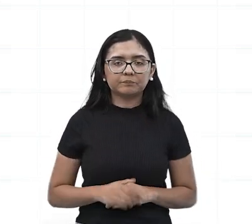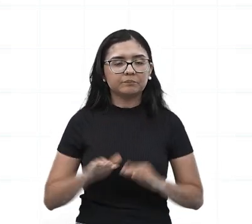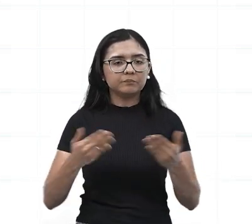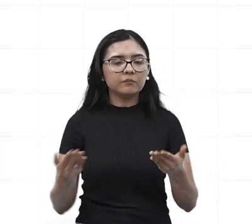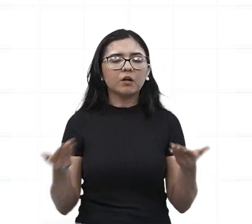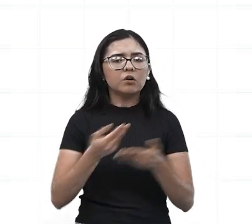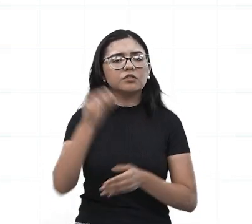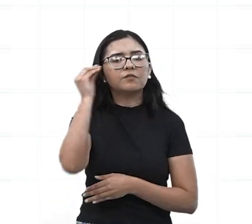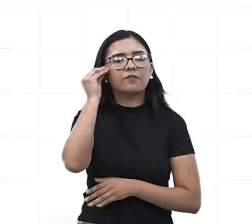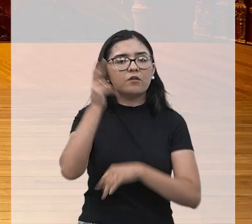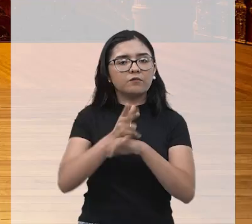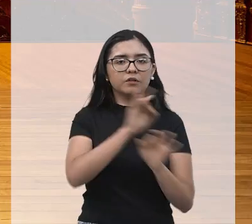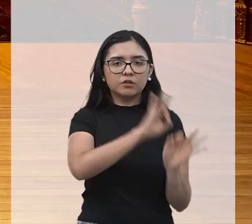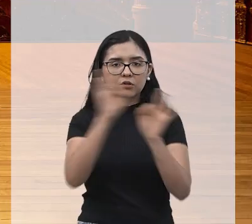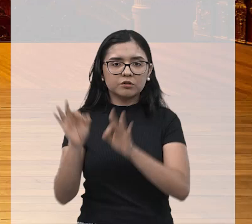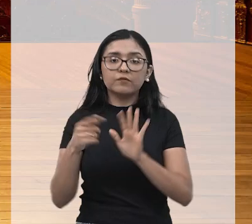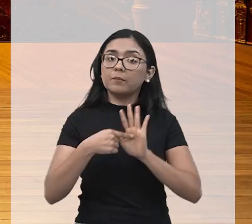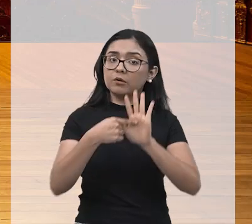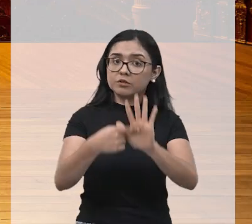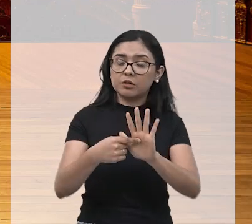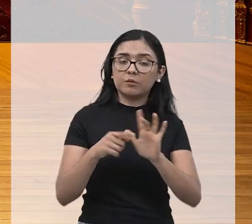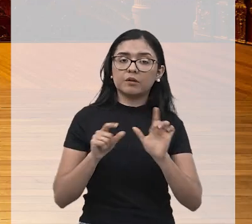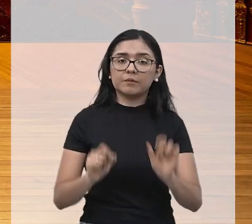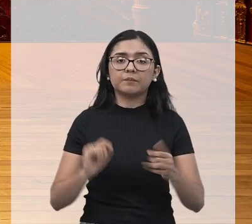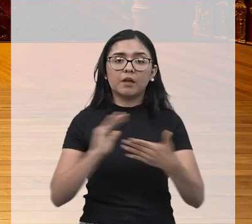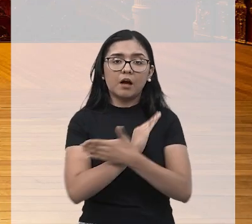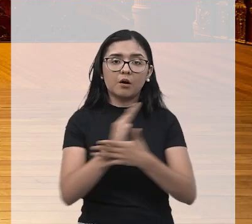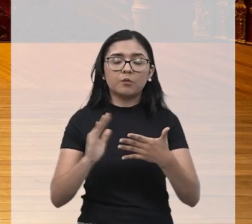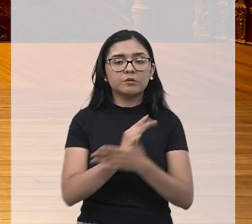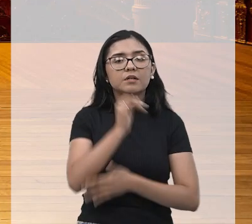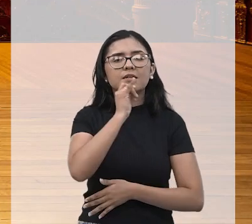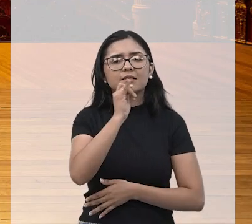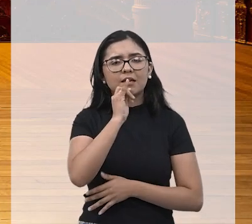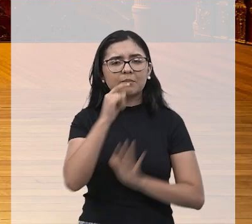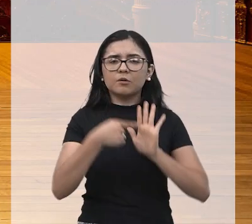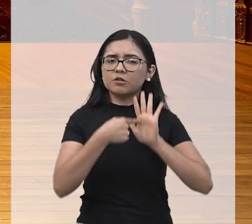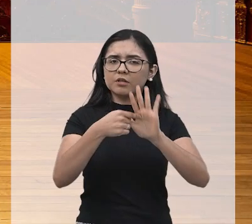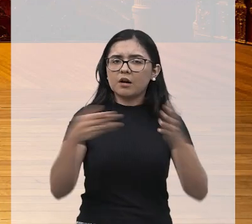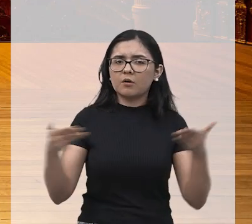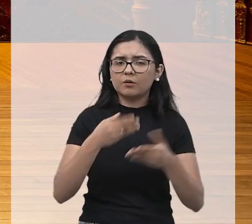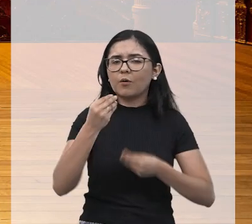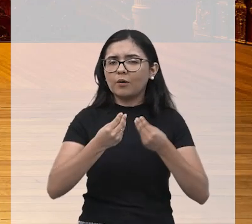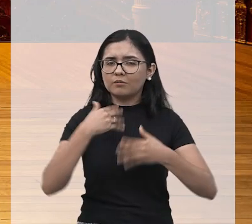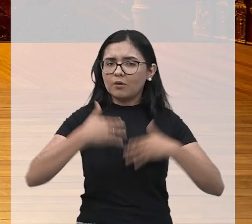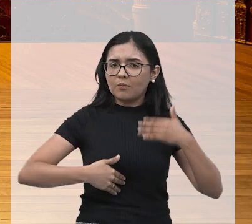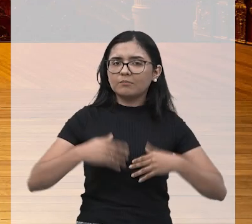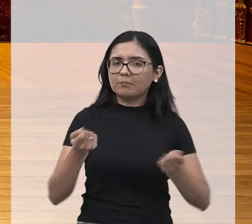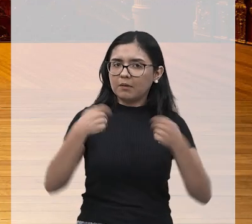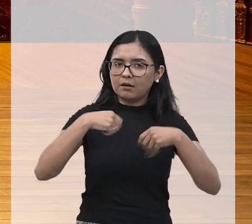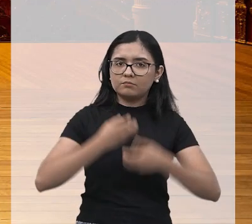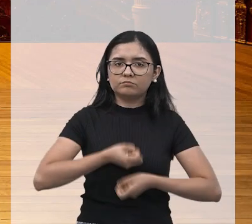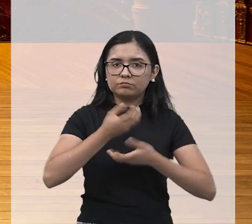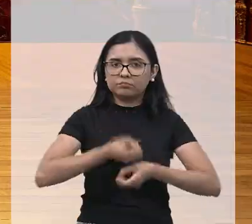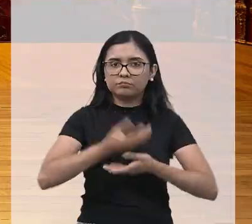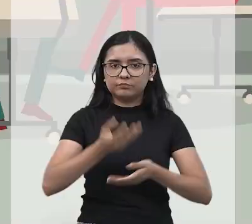vamos ver um vídeo agora que vai mostrar pra gente alguns exemplos de como o nosso corpo pode falar.